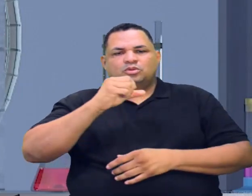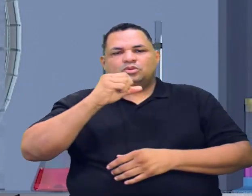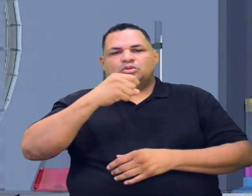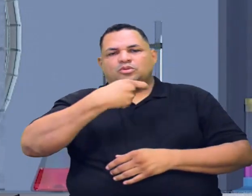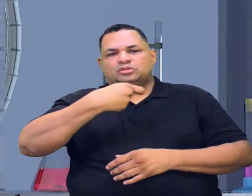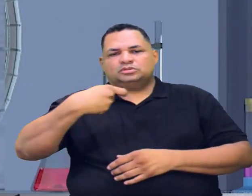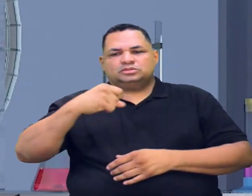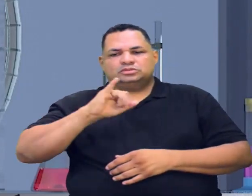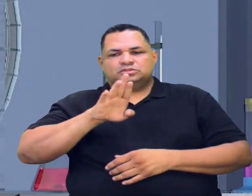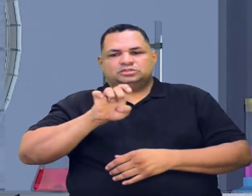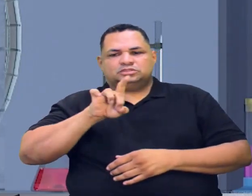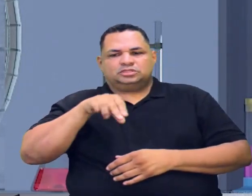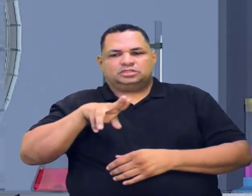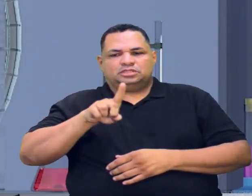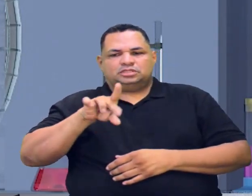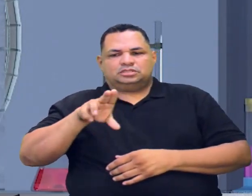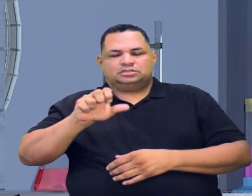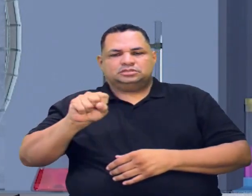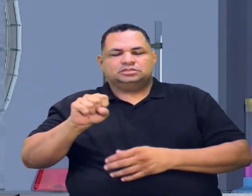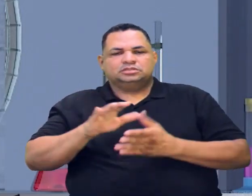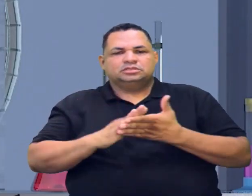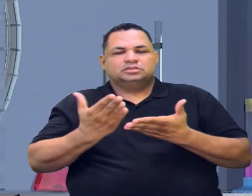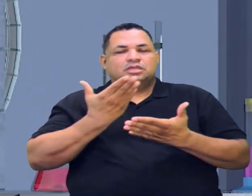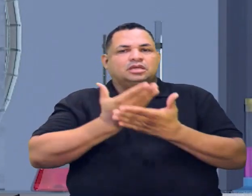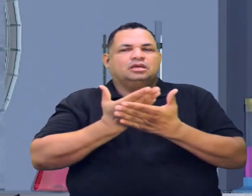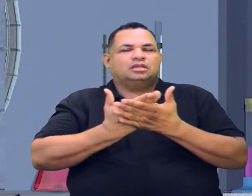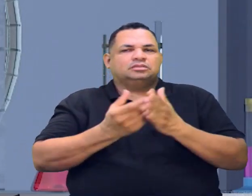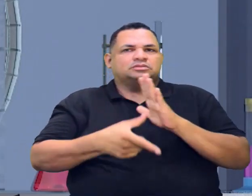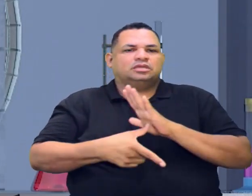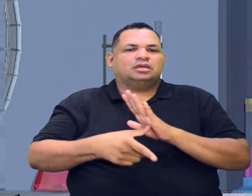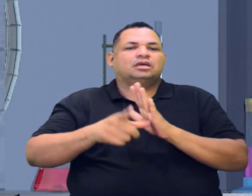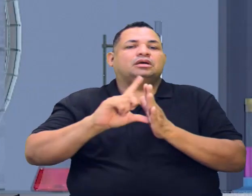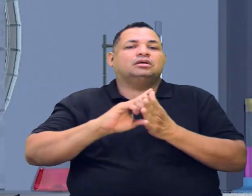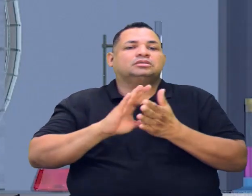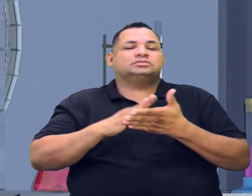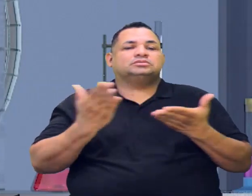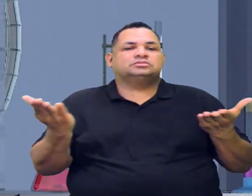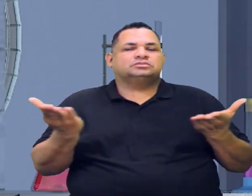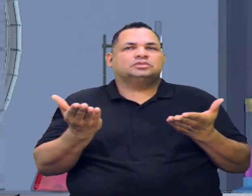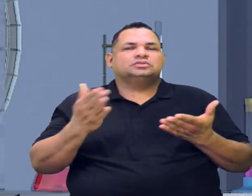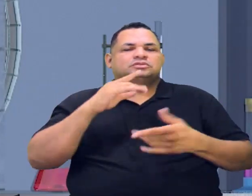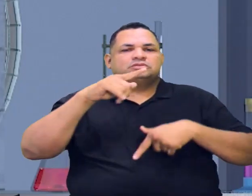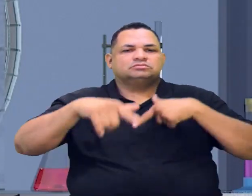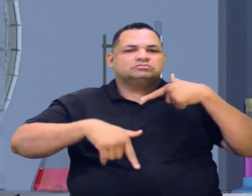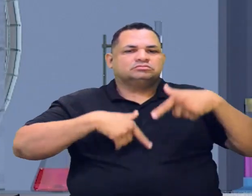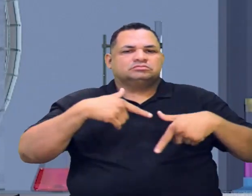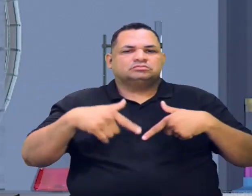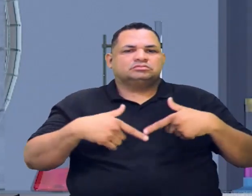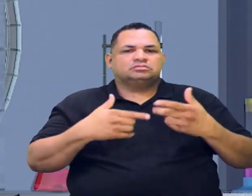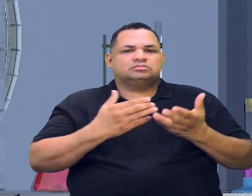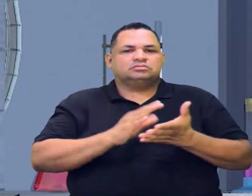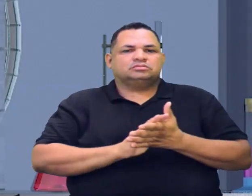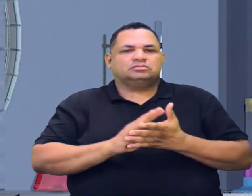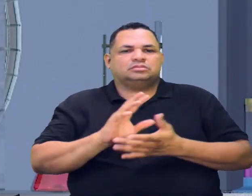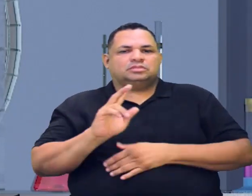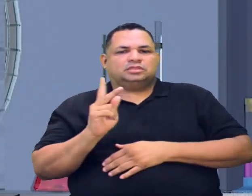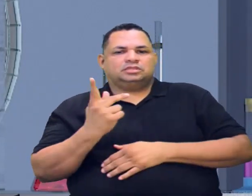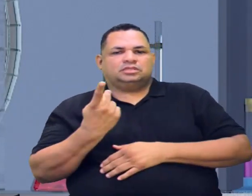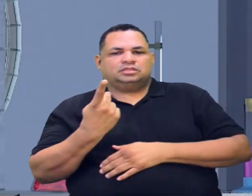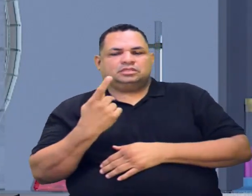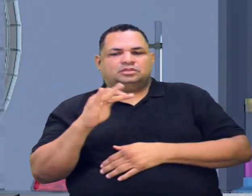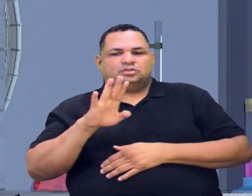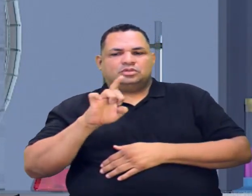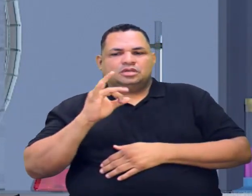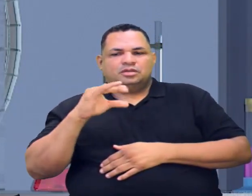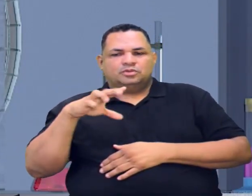oxigenadas, é. Nas aulas anteriores, vocês viram que nós só trabalhamos com os